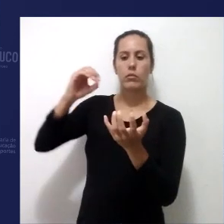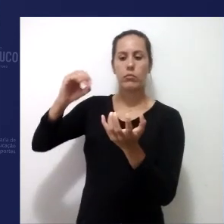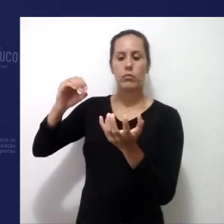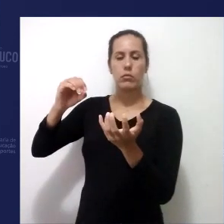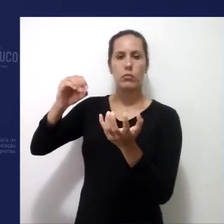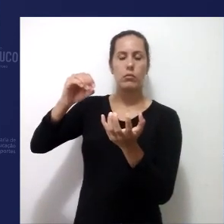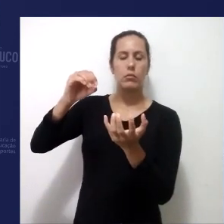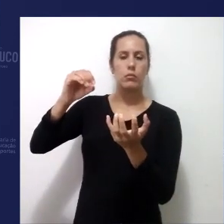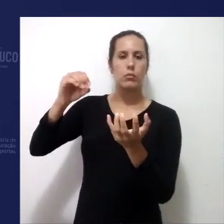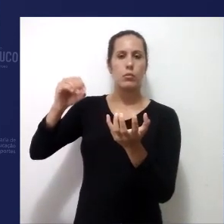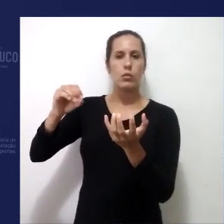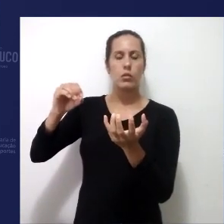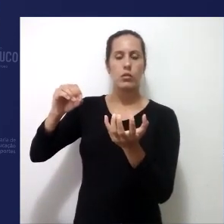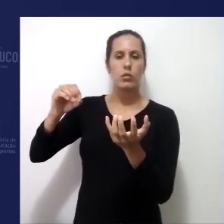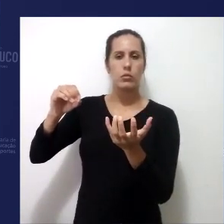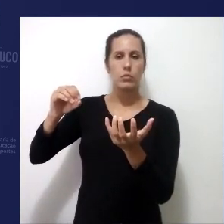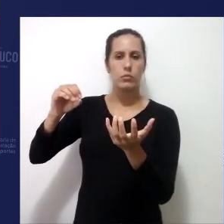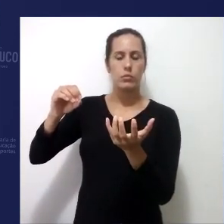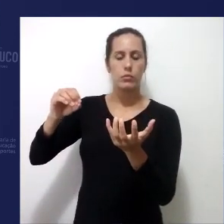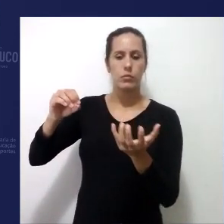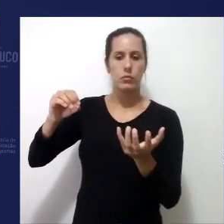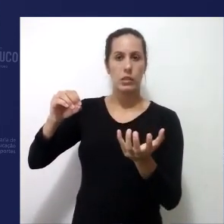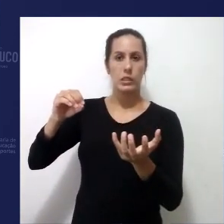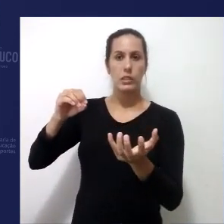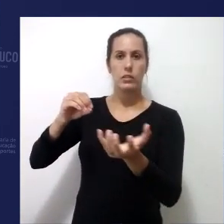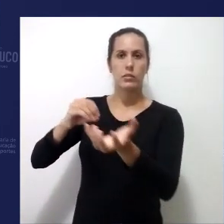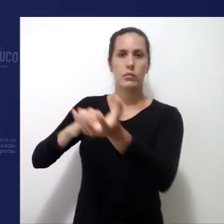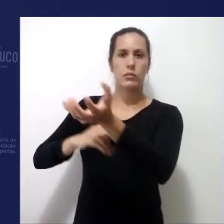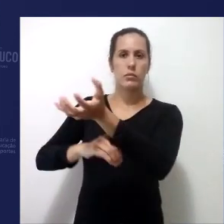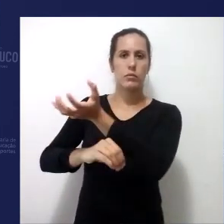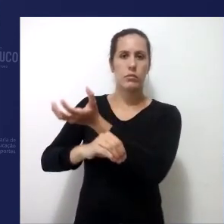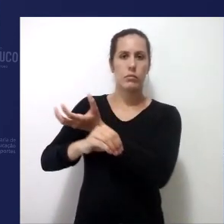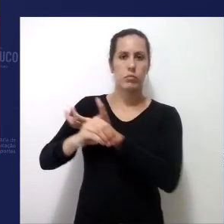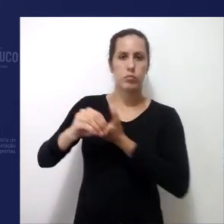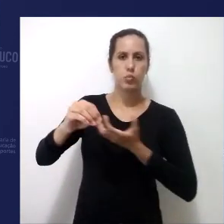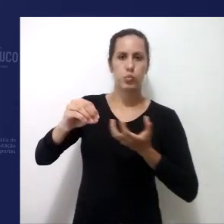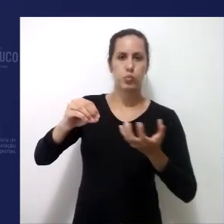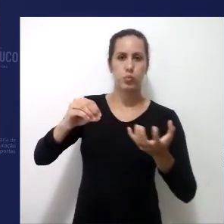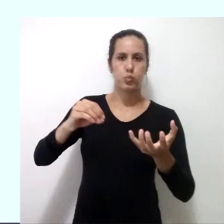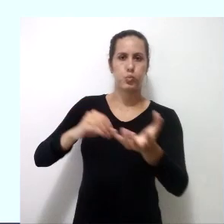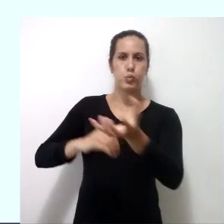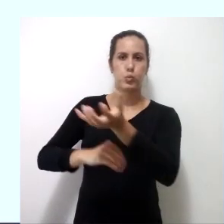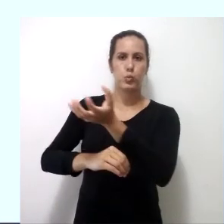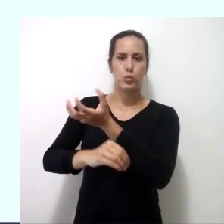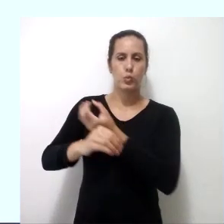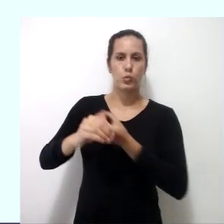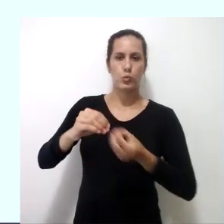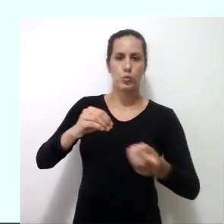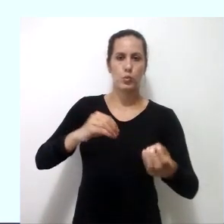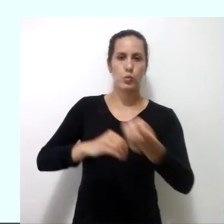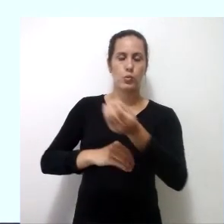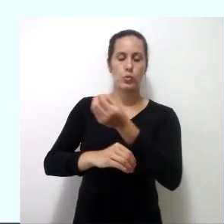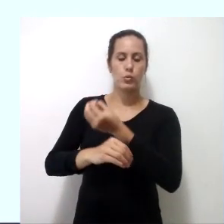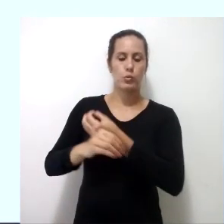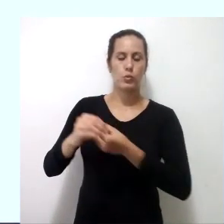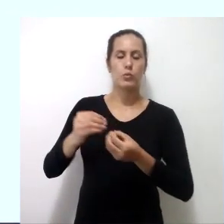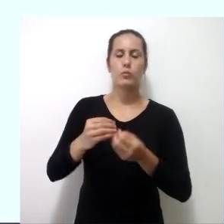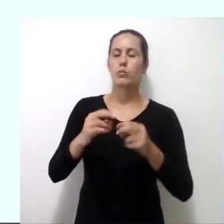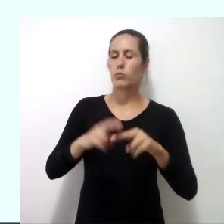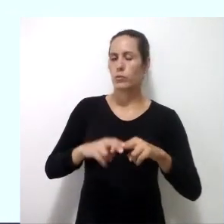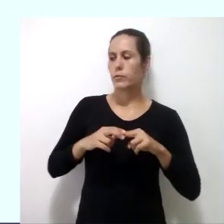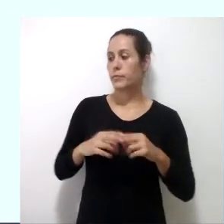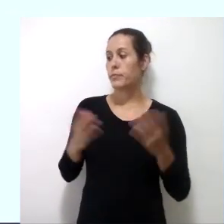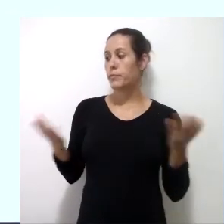rotação do nosso planeta Terra. E bora lá comigo para a gente falar sobre outras